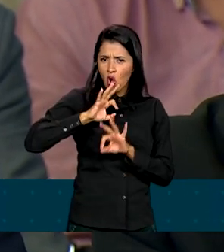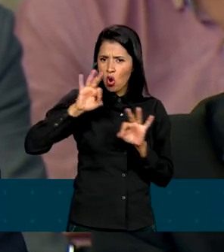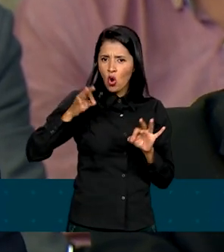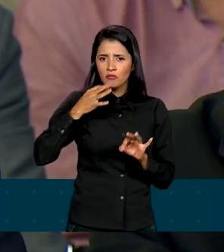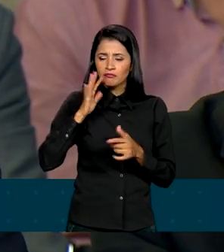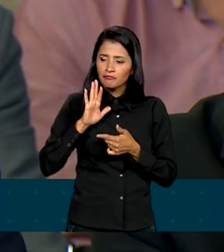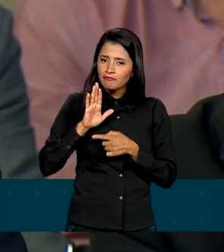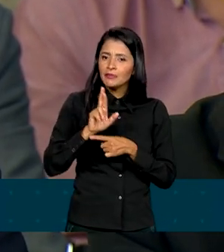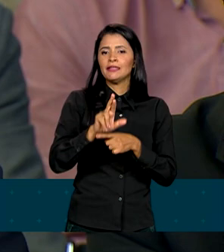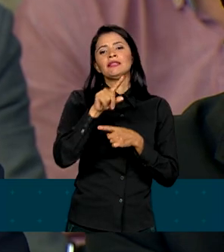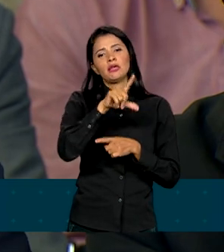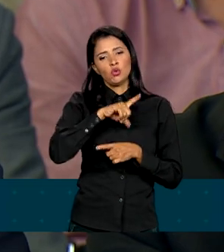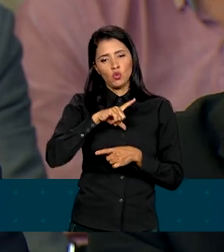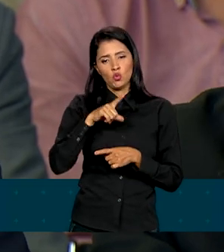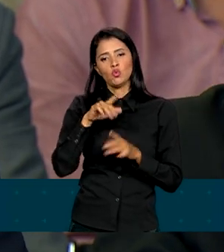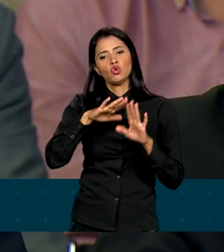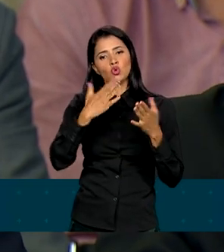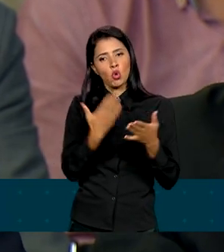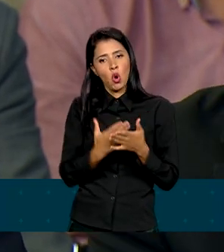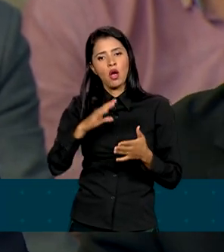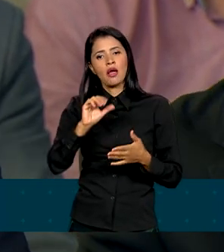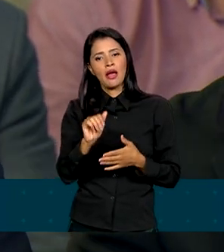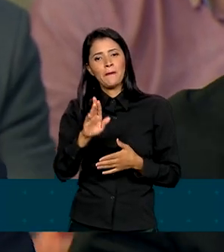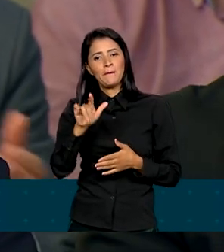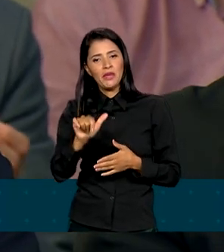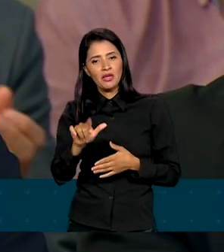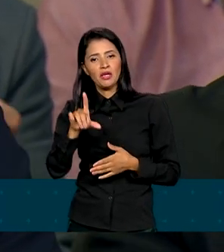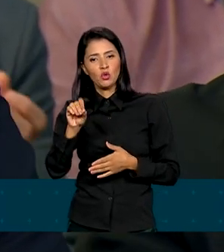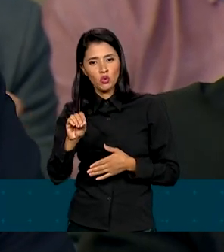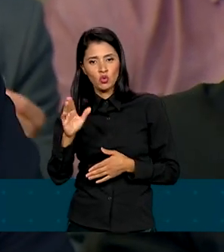a Escola de Cabelo do Negro, a qual teve um resultado aí.